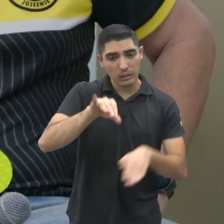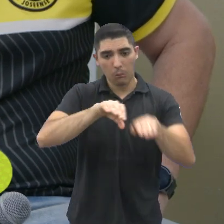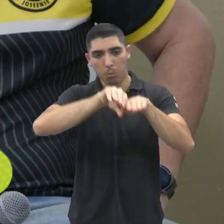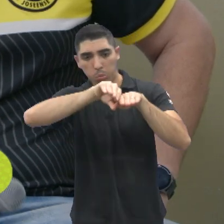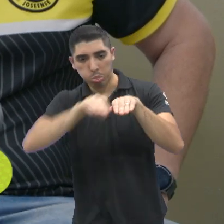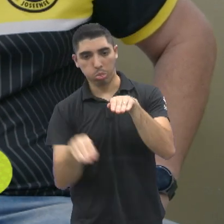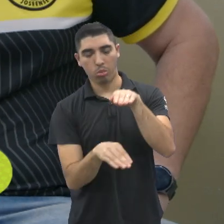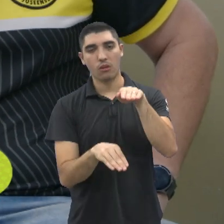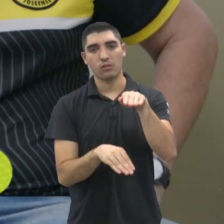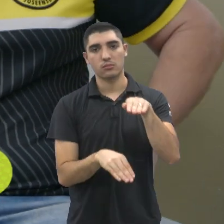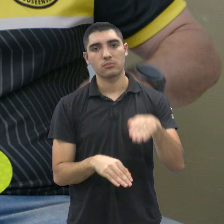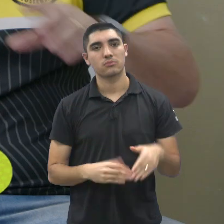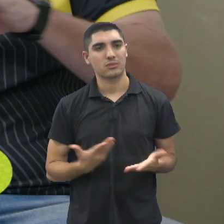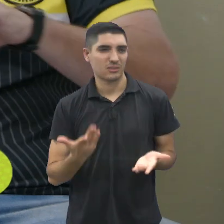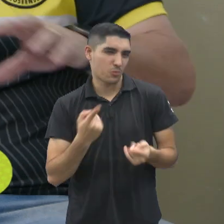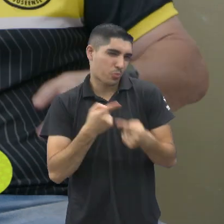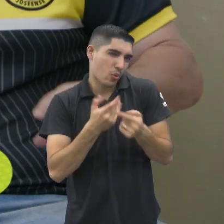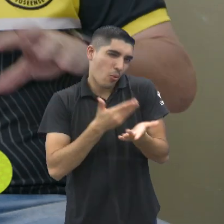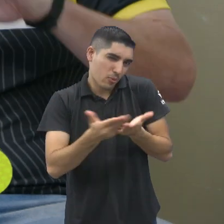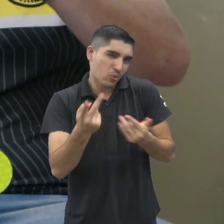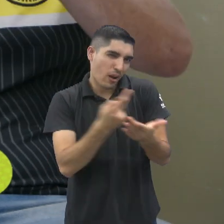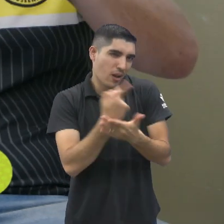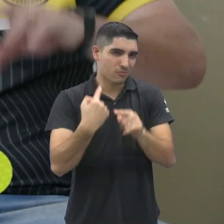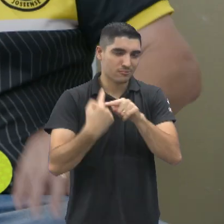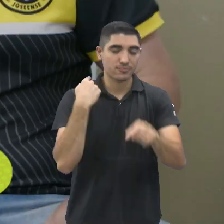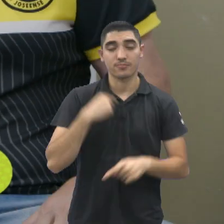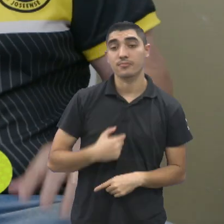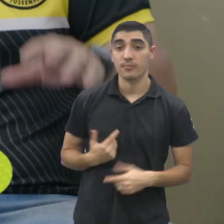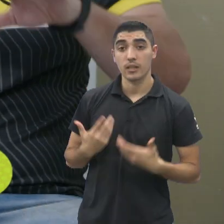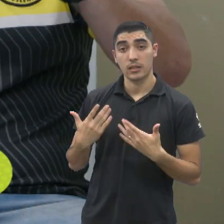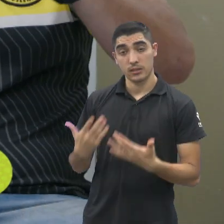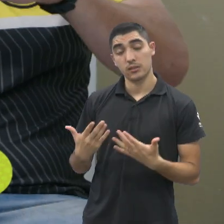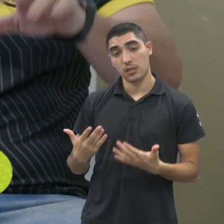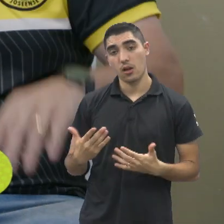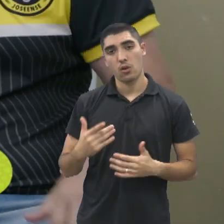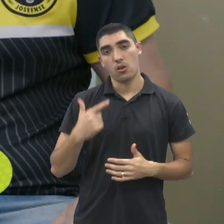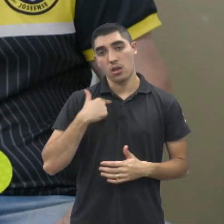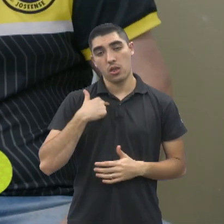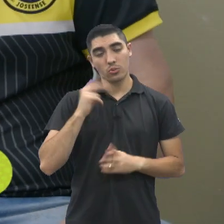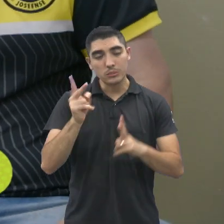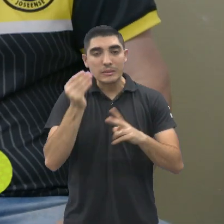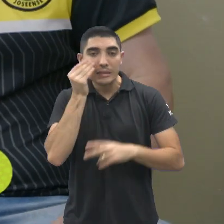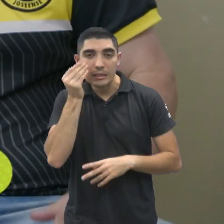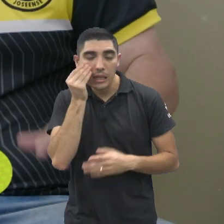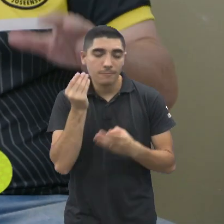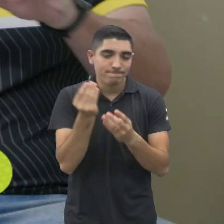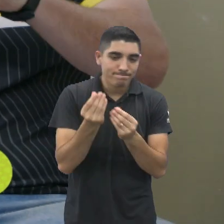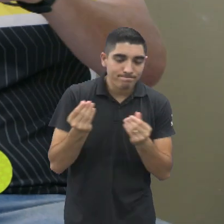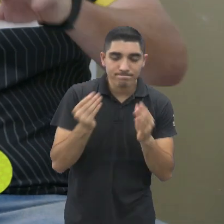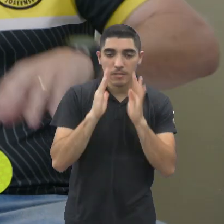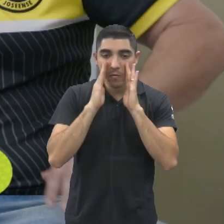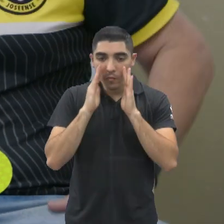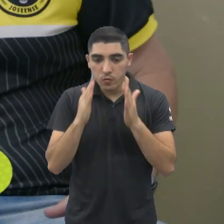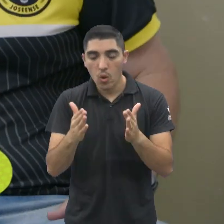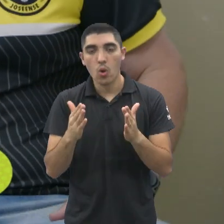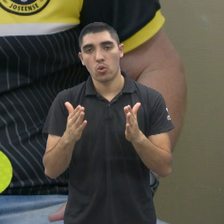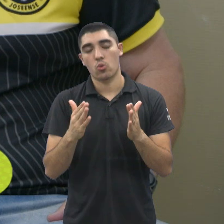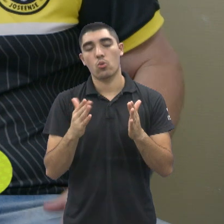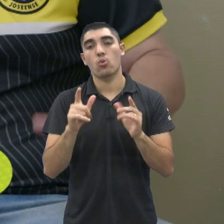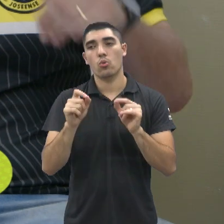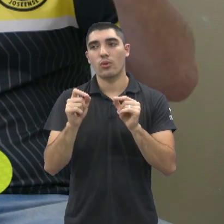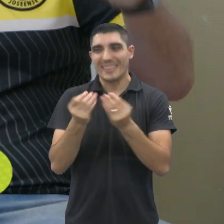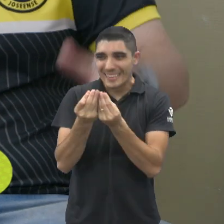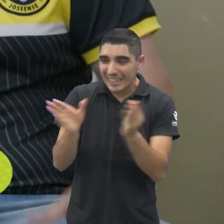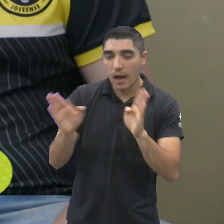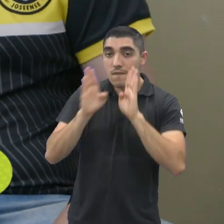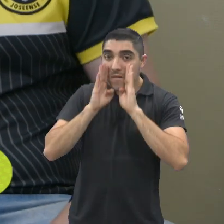de uma maneira errada? Tem que ir detectando, né, Bruno, onde que estavam os principais focos de destruição dentro do time.